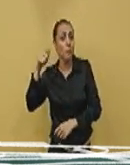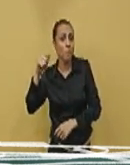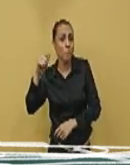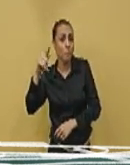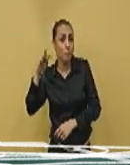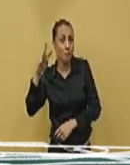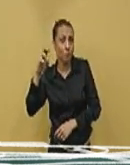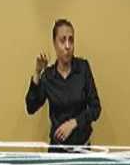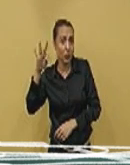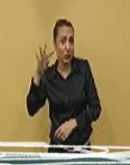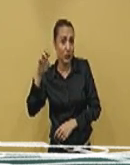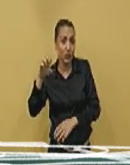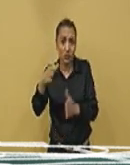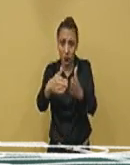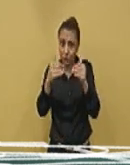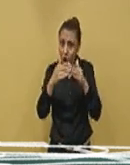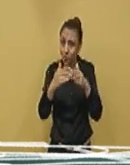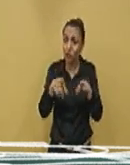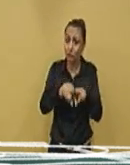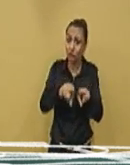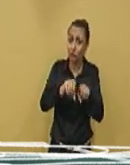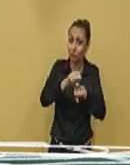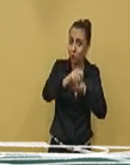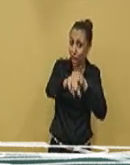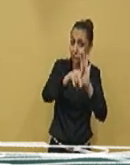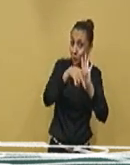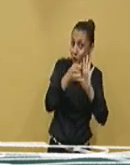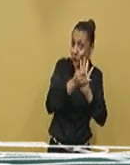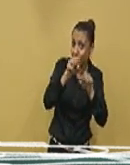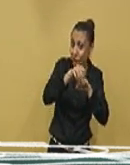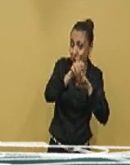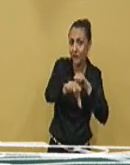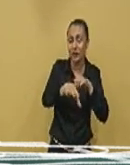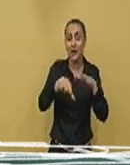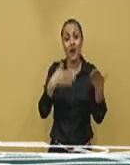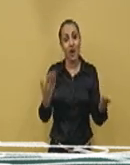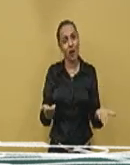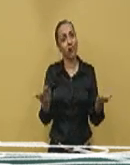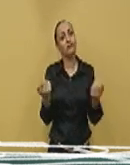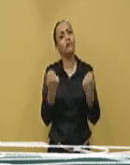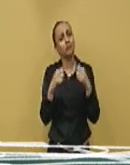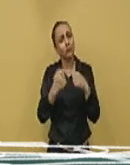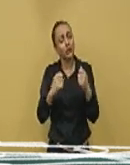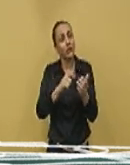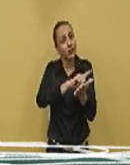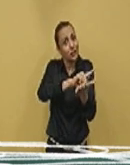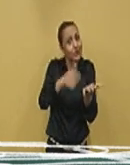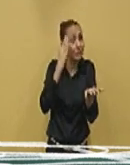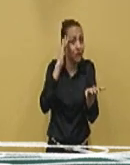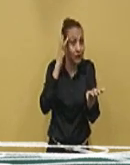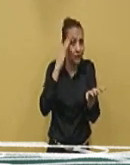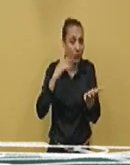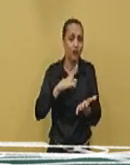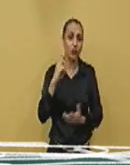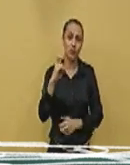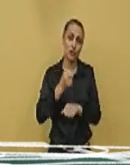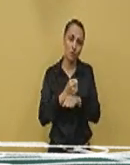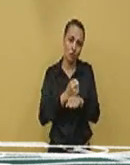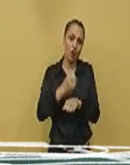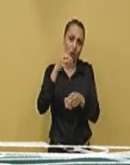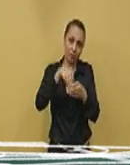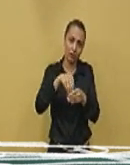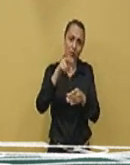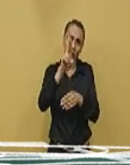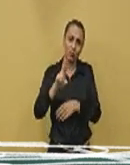através de um projeto de extensão. Agora, para fazer a gestão da universidade, precisa entender de gestão. Tenho 5 anos de gestão aqui dentro